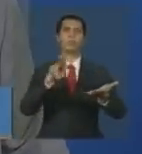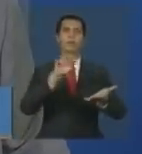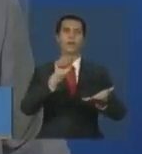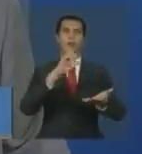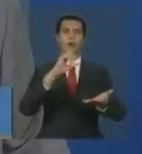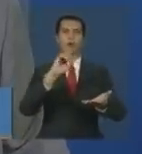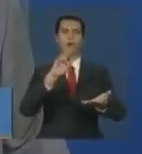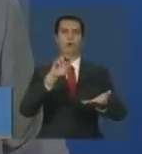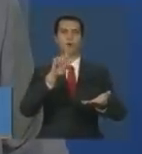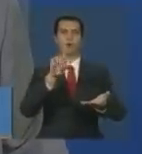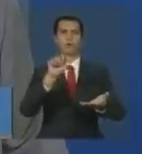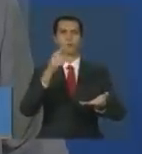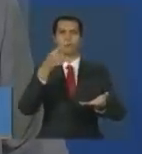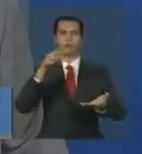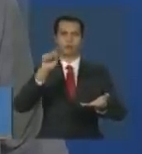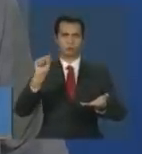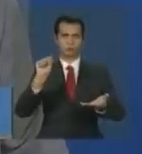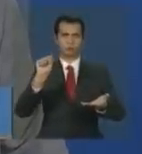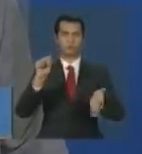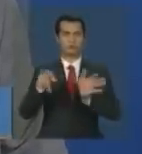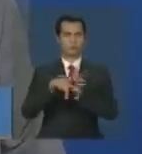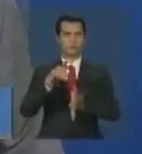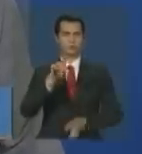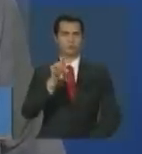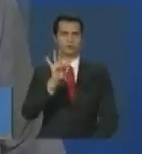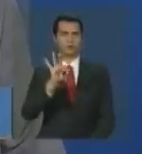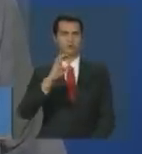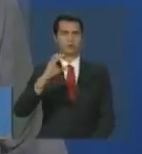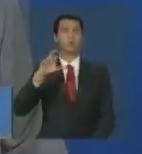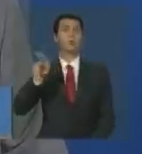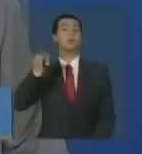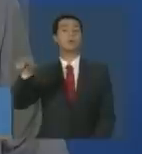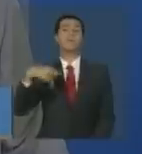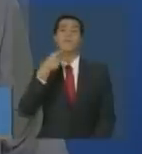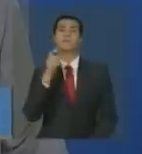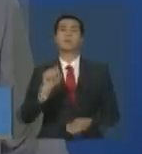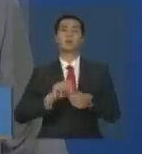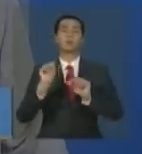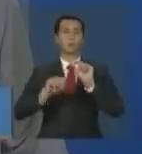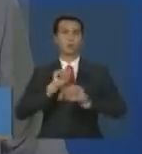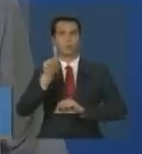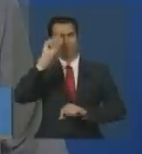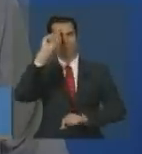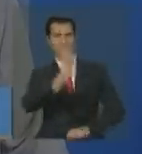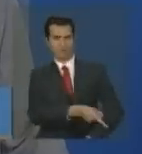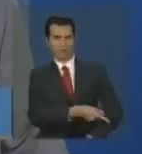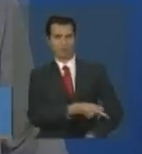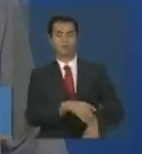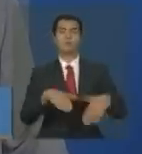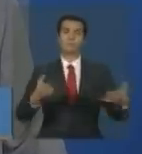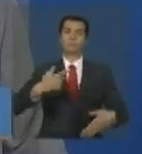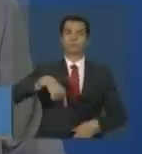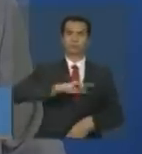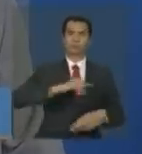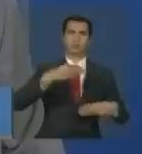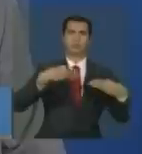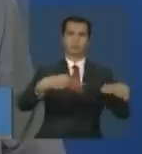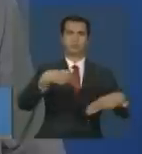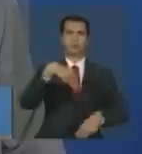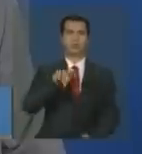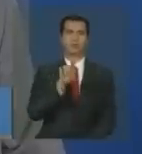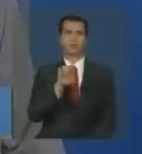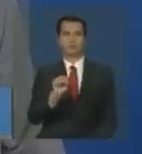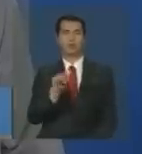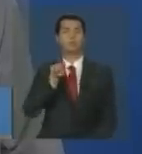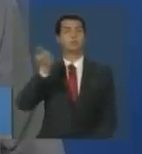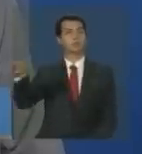TCU, que eles fazem recomendações ou determinações. No caso do Ministério do Desenvolvimento Social, houve uma determinação